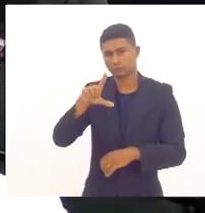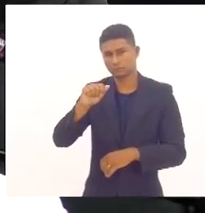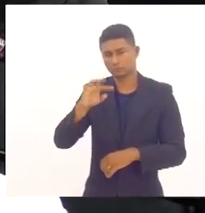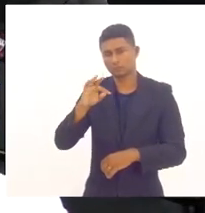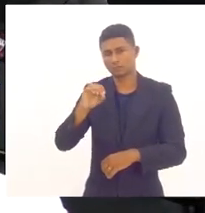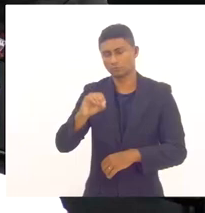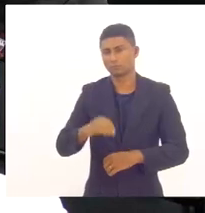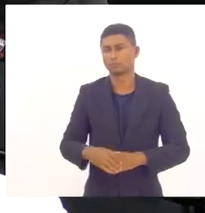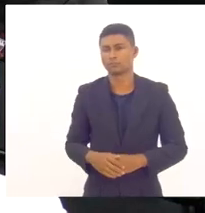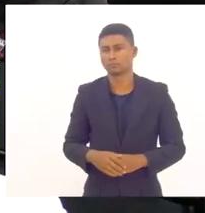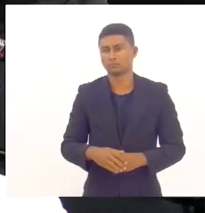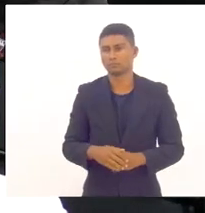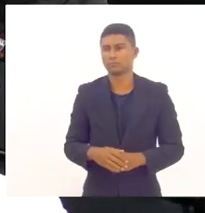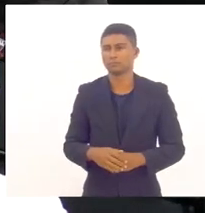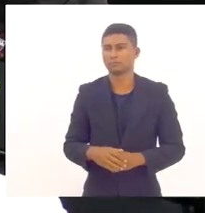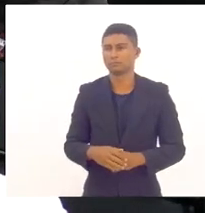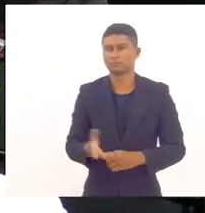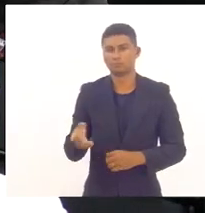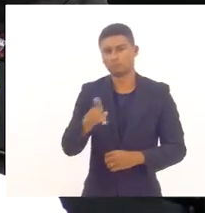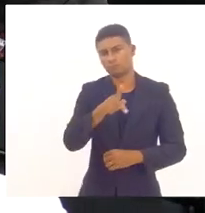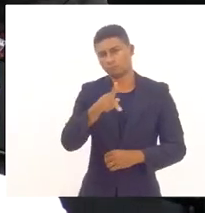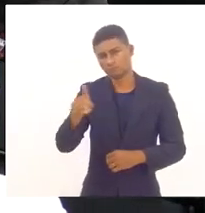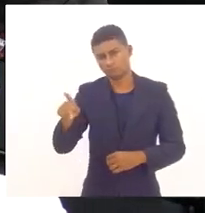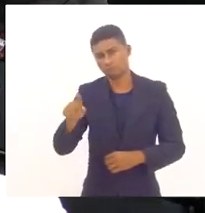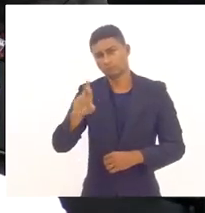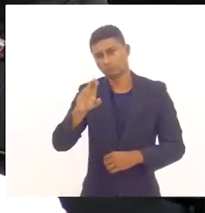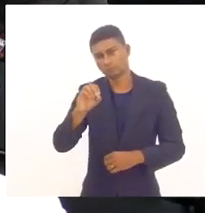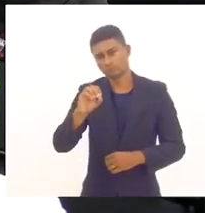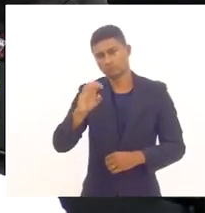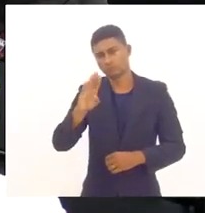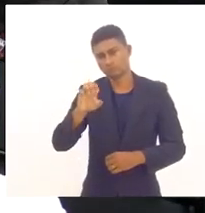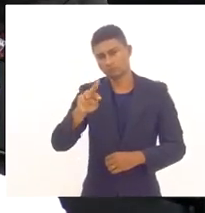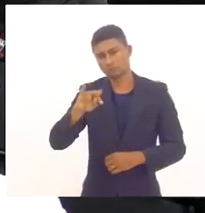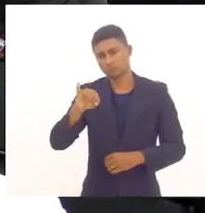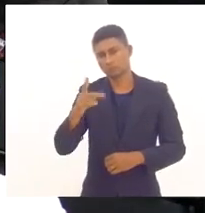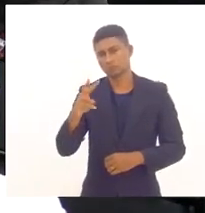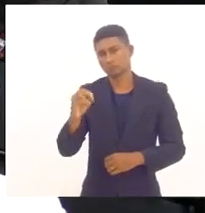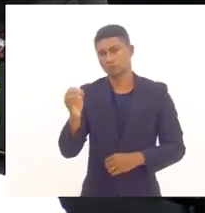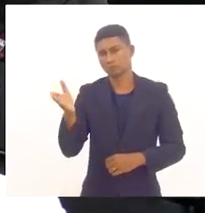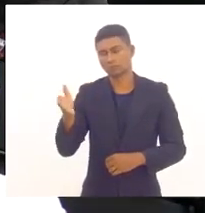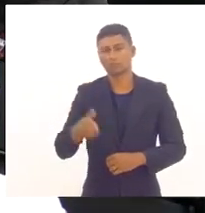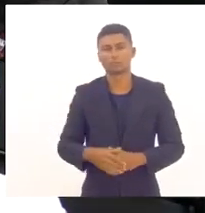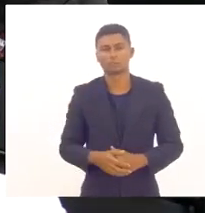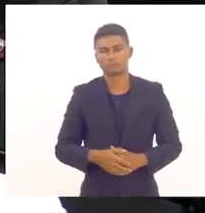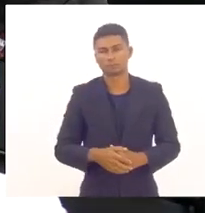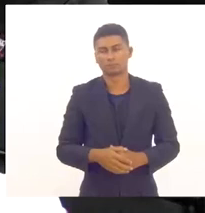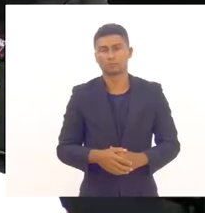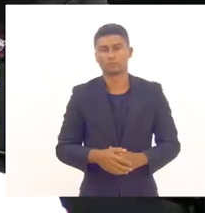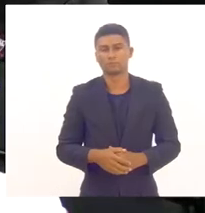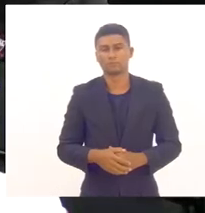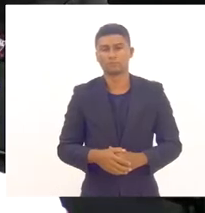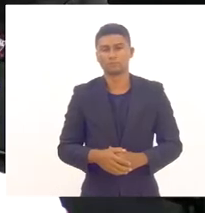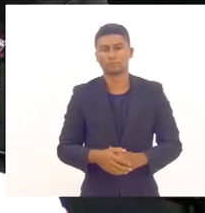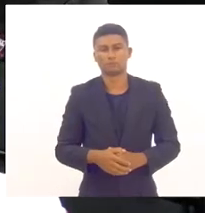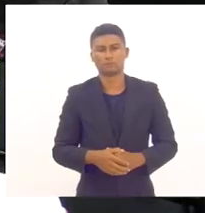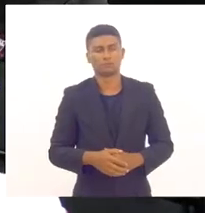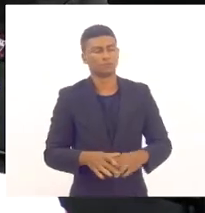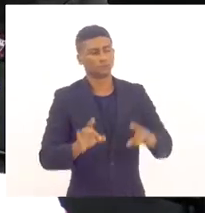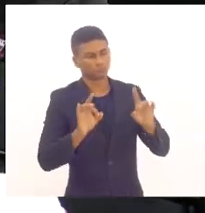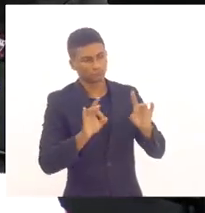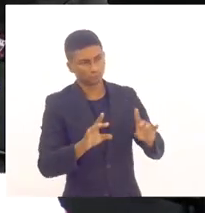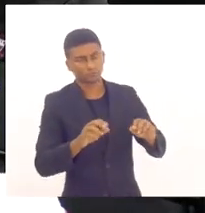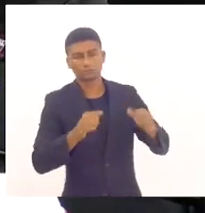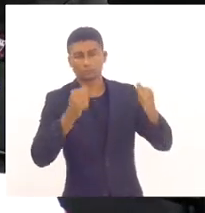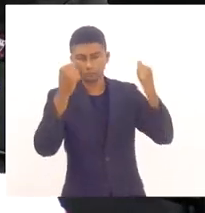citado o presidente Robertinho da Federação Desportiva. Eu, na verdade, só queria trazer um